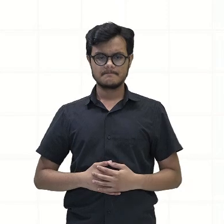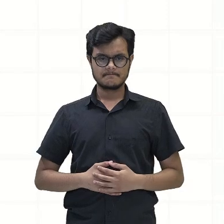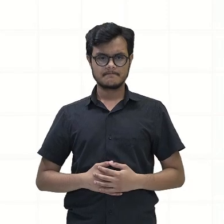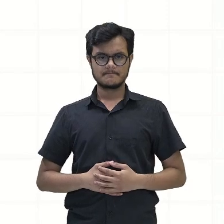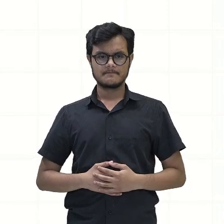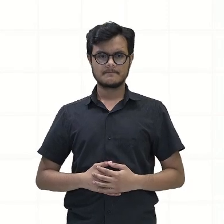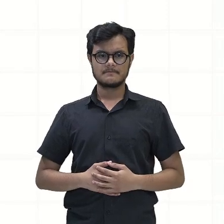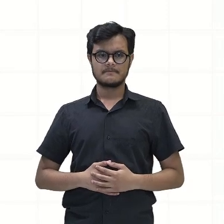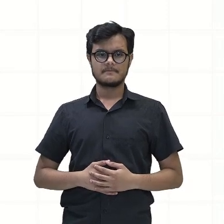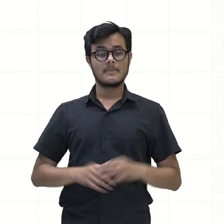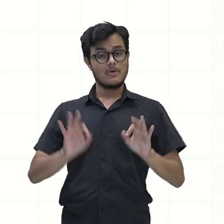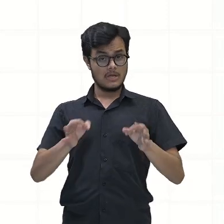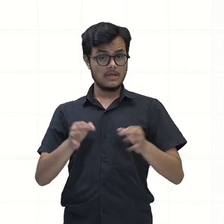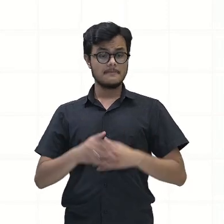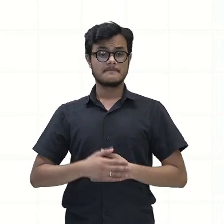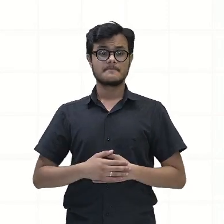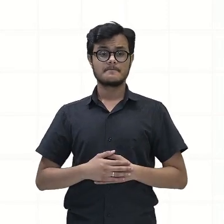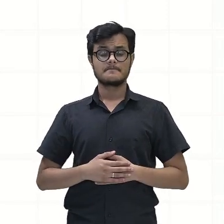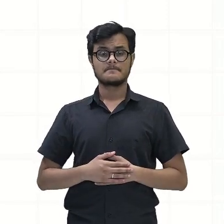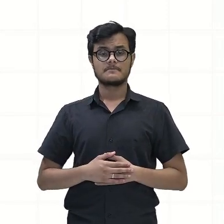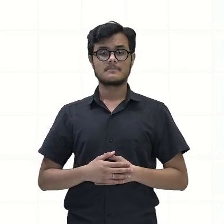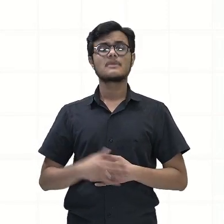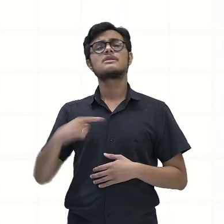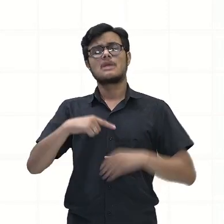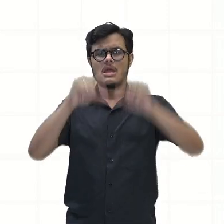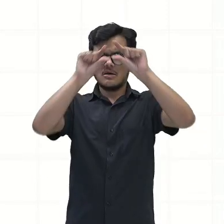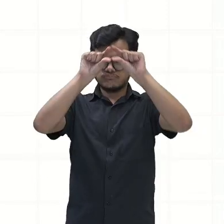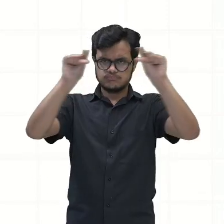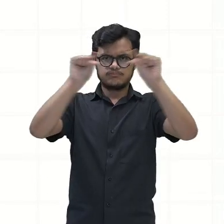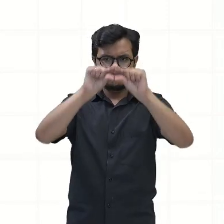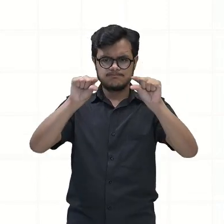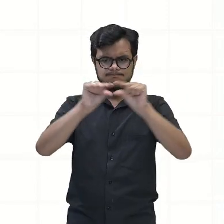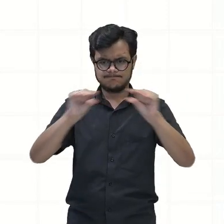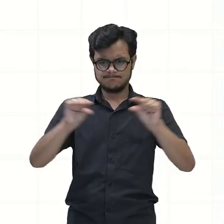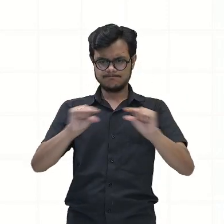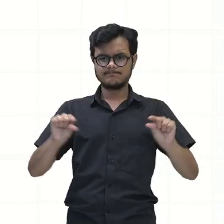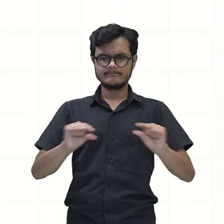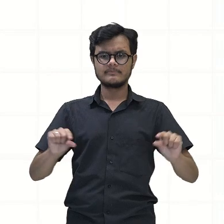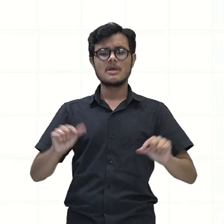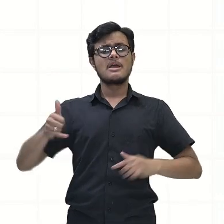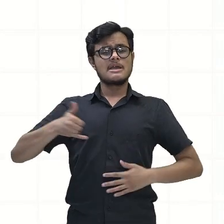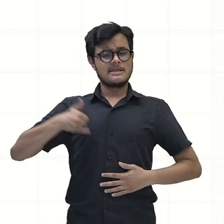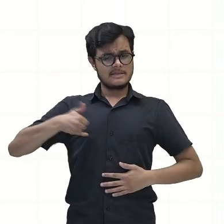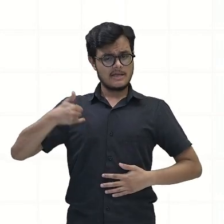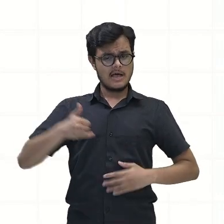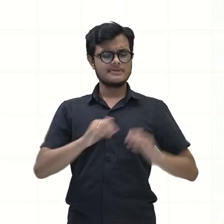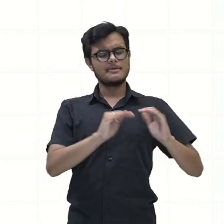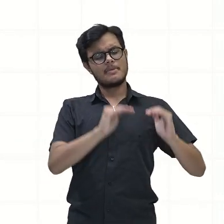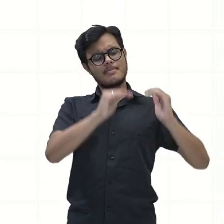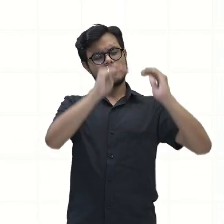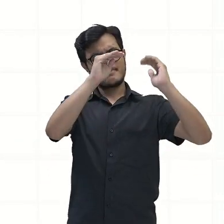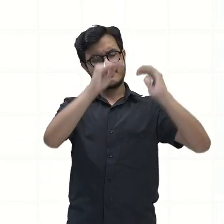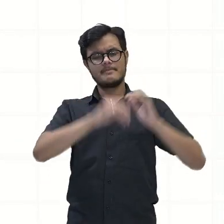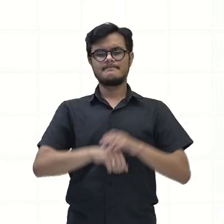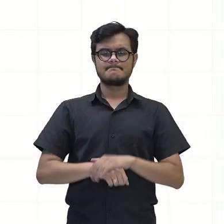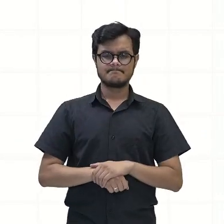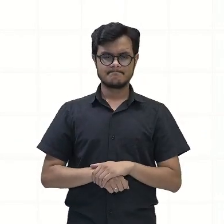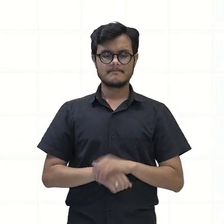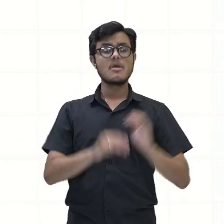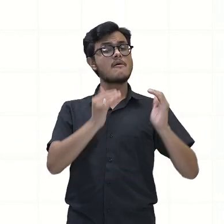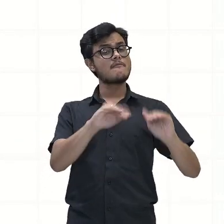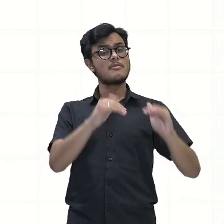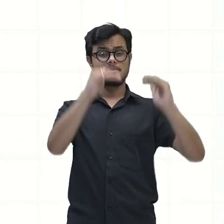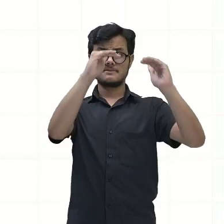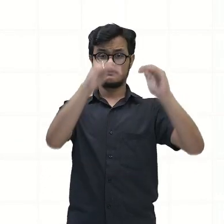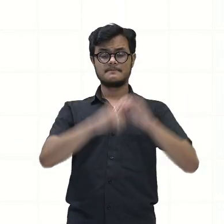tem ali 90 anos, vai ficar nessa última linha, né? Com 80 anos ou mais. Tem 100 anos, vai ficar nessa última